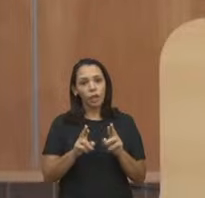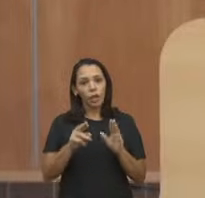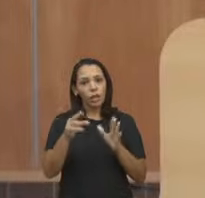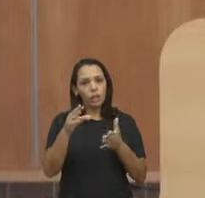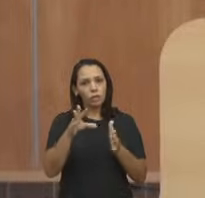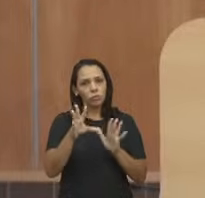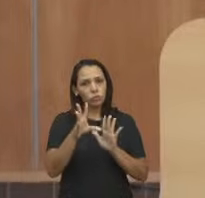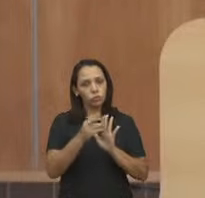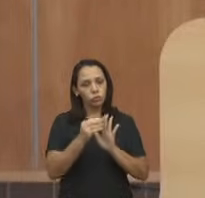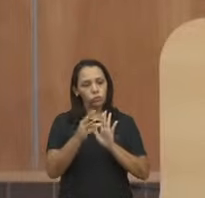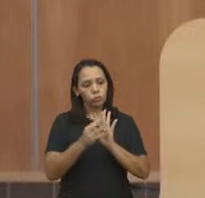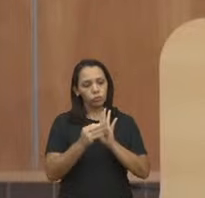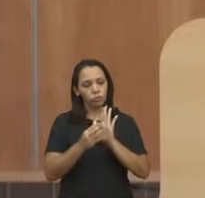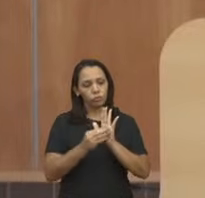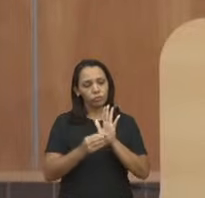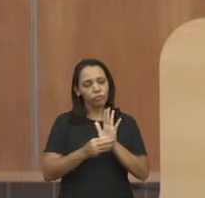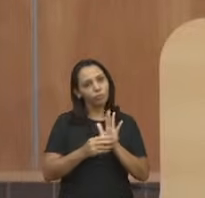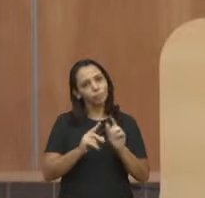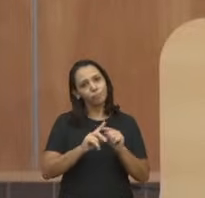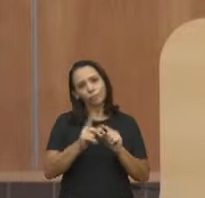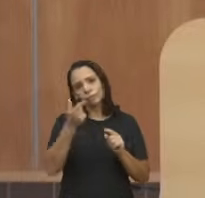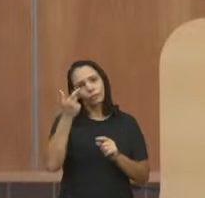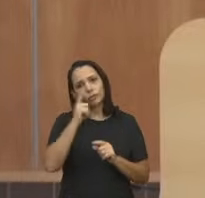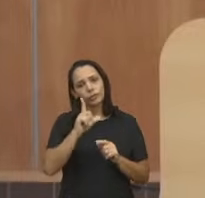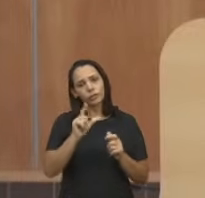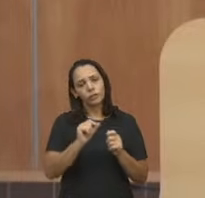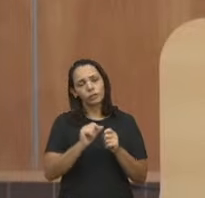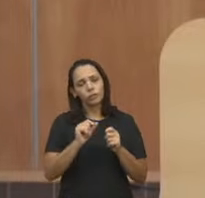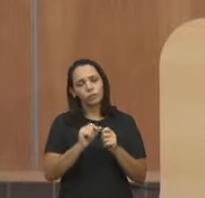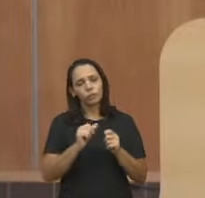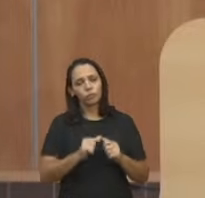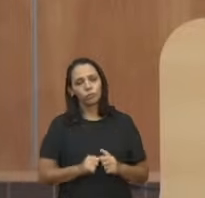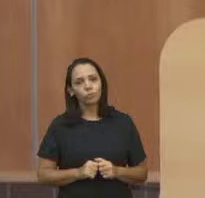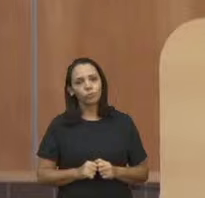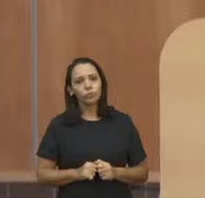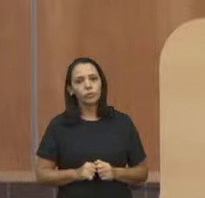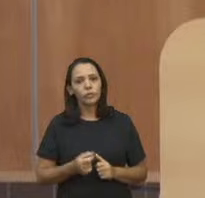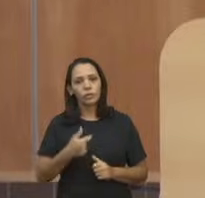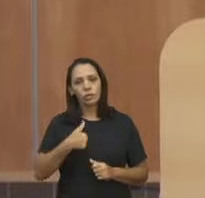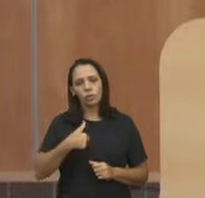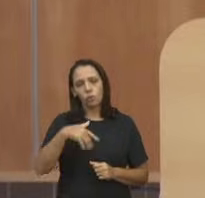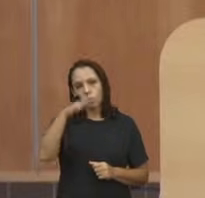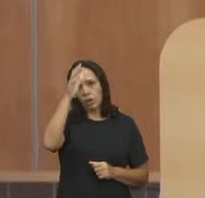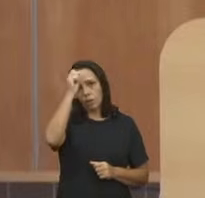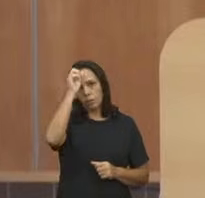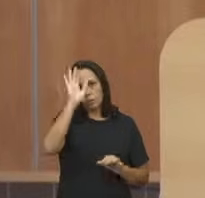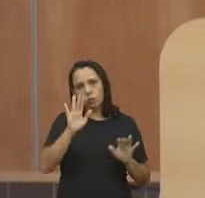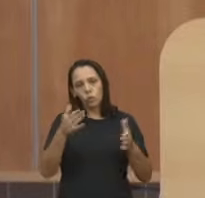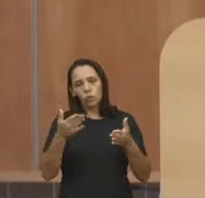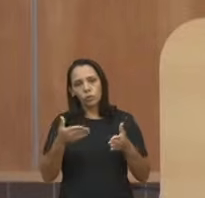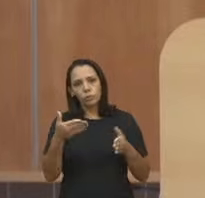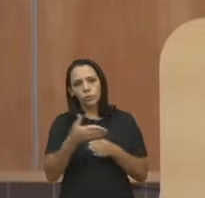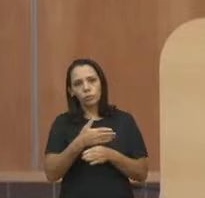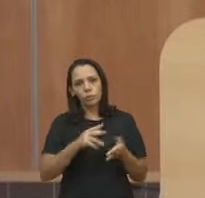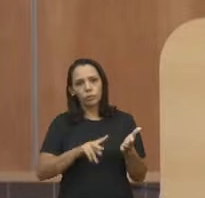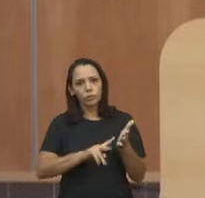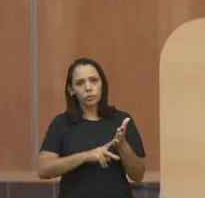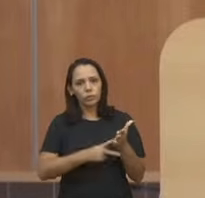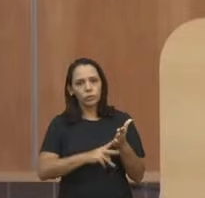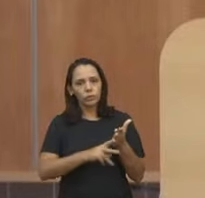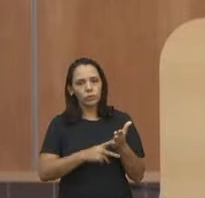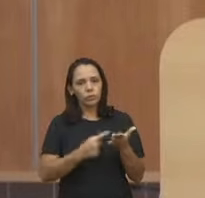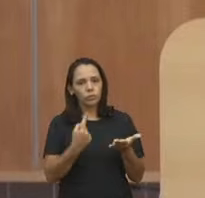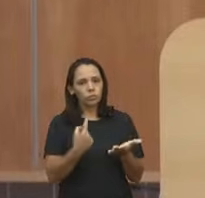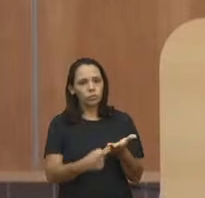não consegue cumprir, e isso é importante. Isso eu aprendi desde quando eu era do movimento sindical, nas negociações